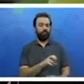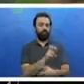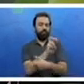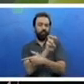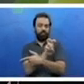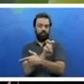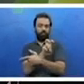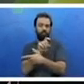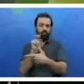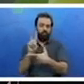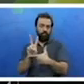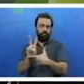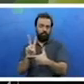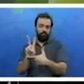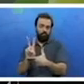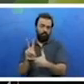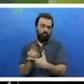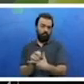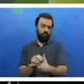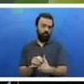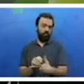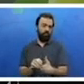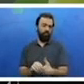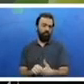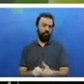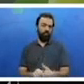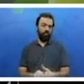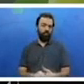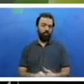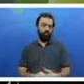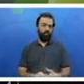5 dividido por 2. Quanto que dá?